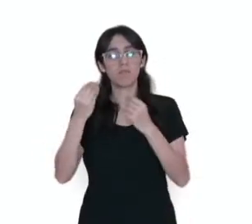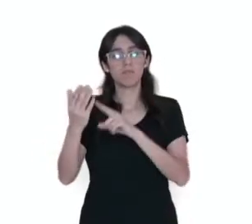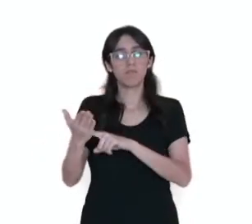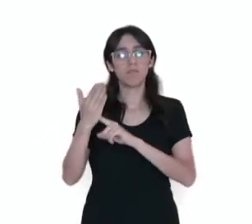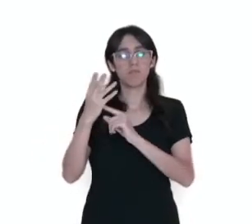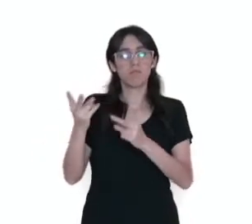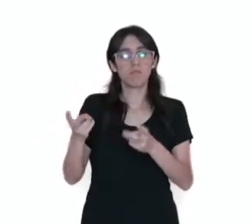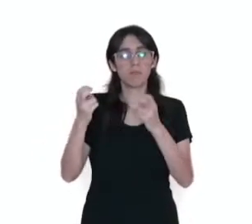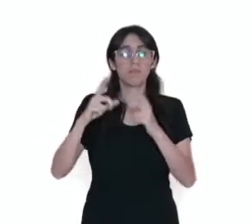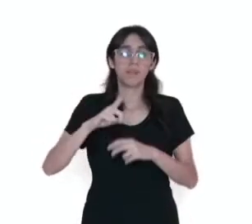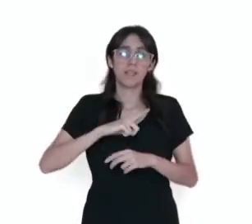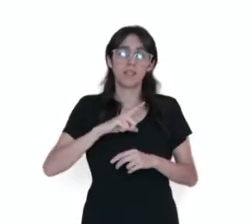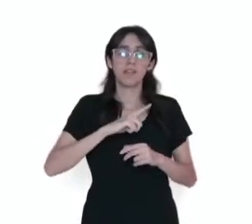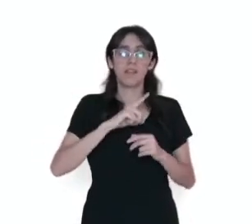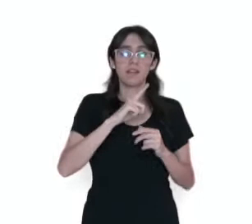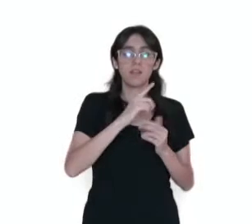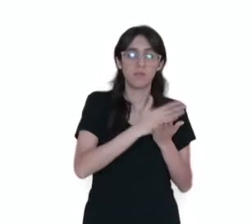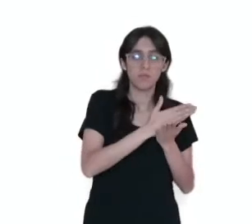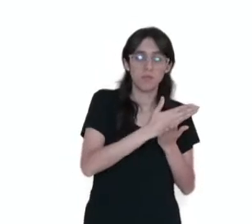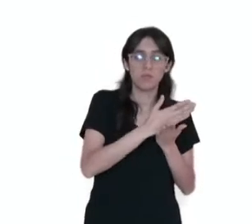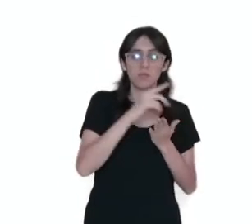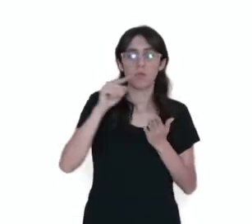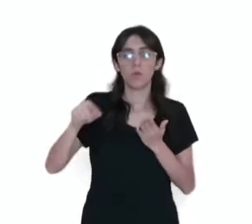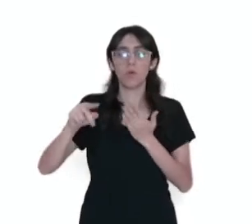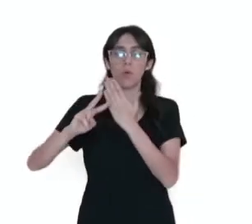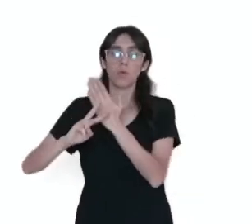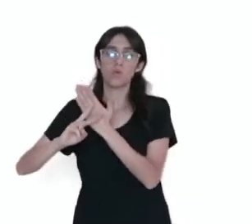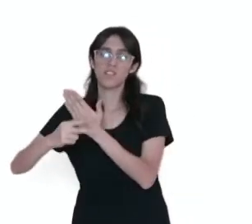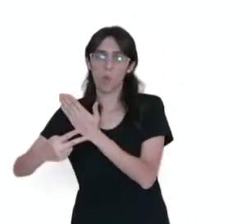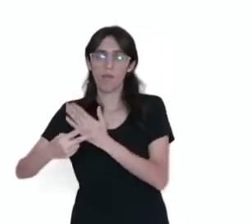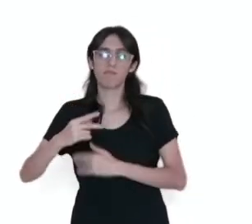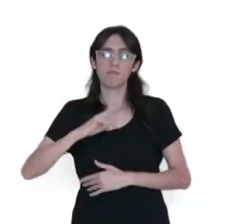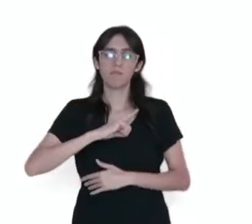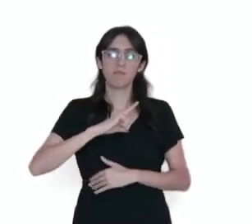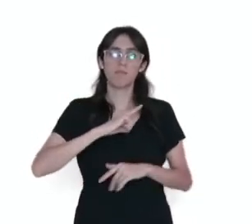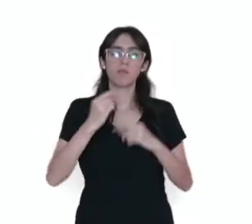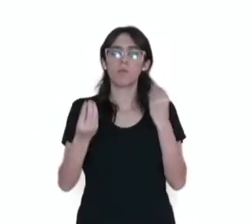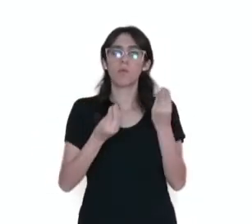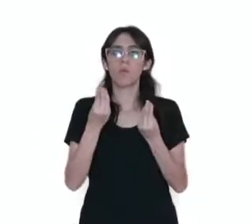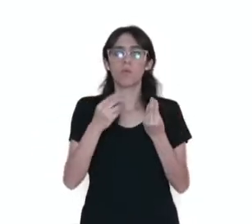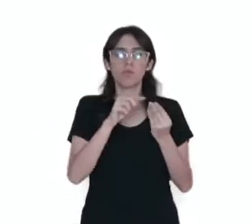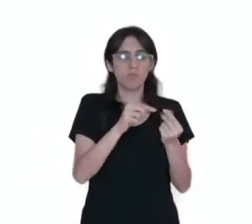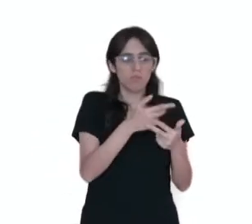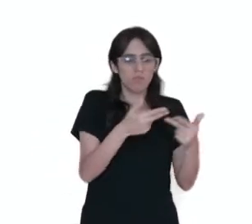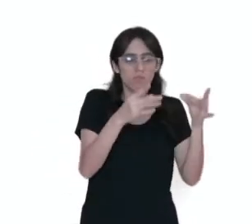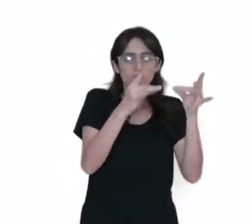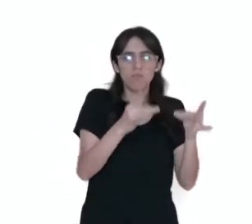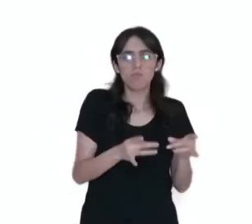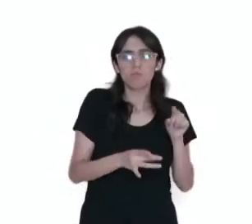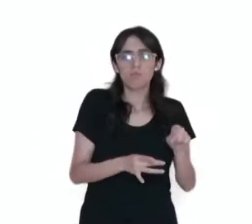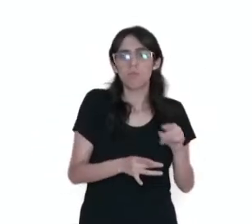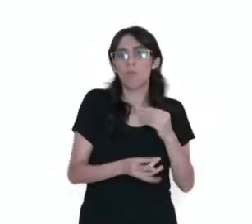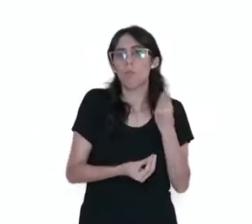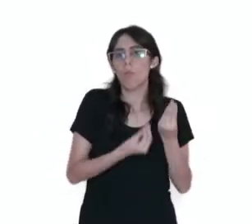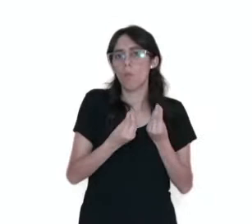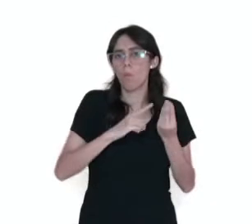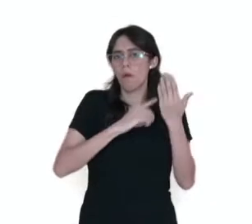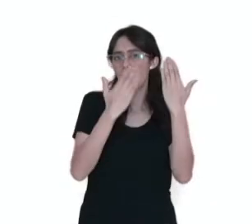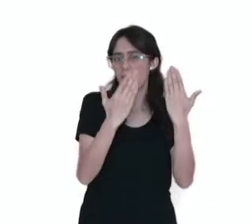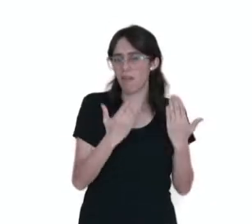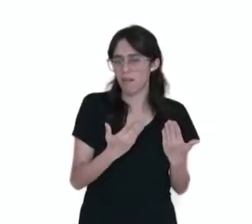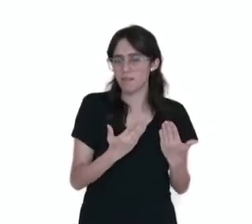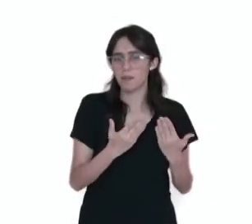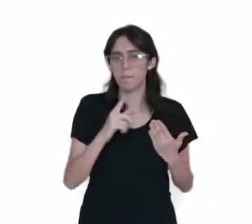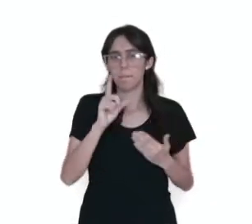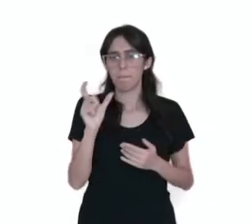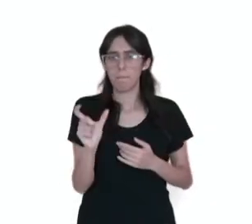as consequências, das causas para os efeitos, das partes para o todo. A síntese opõe-se à análise. E a etimologia